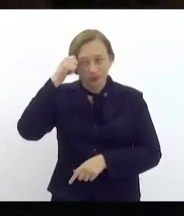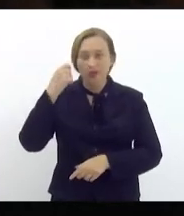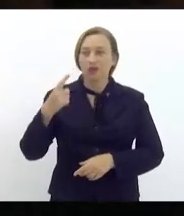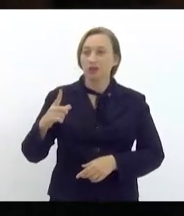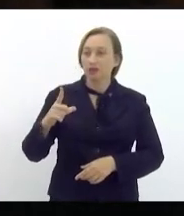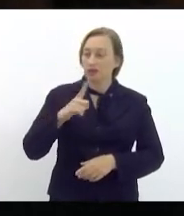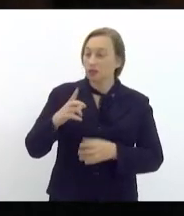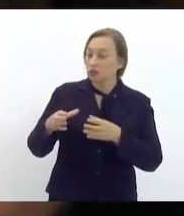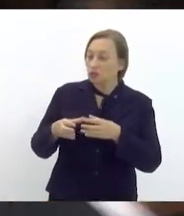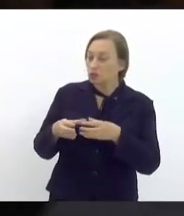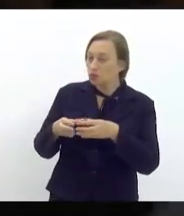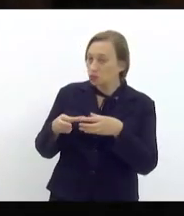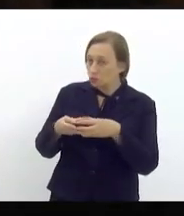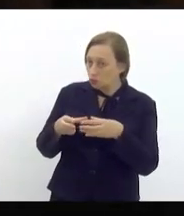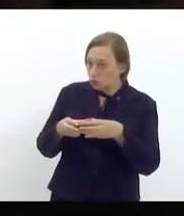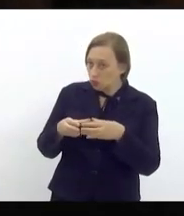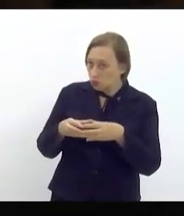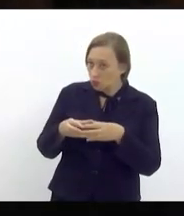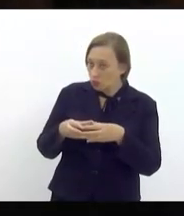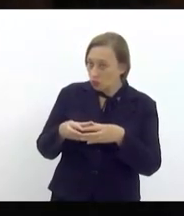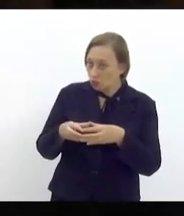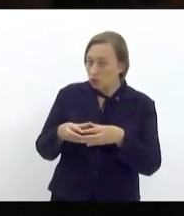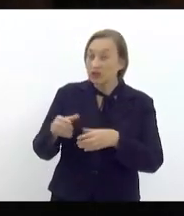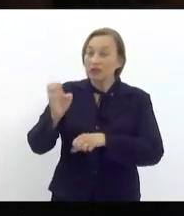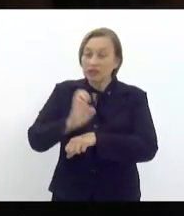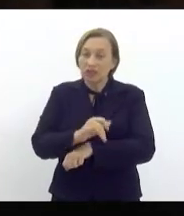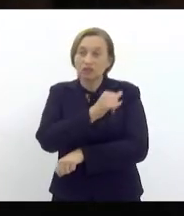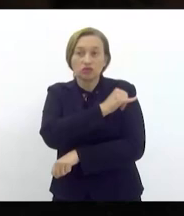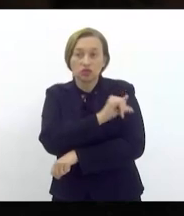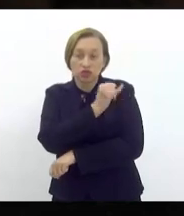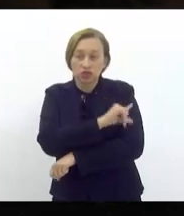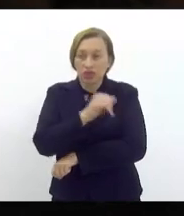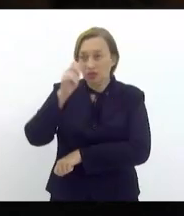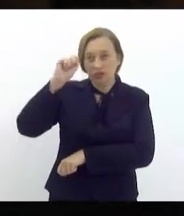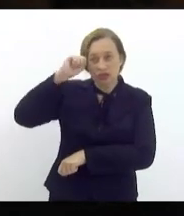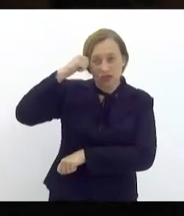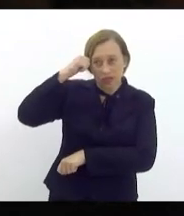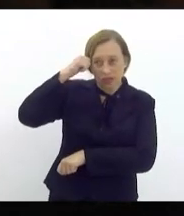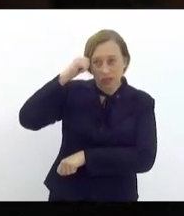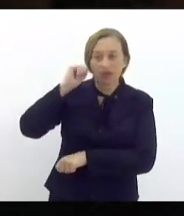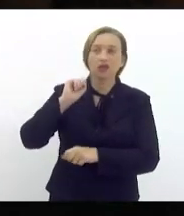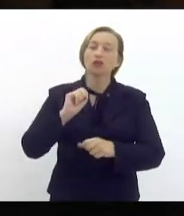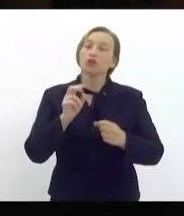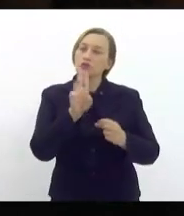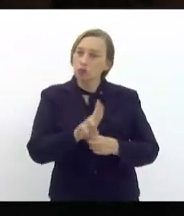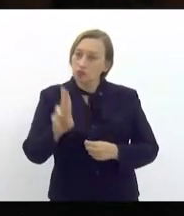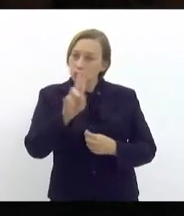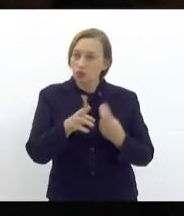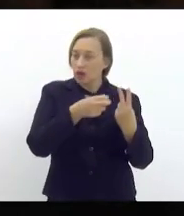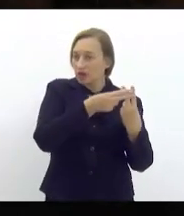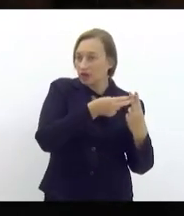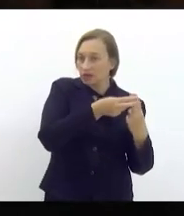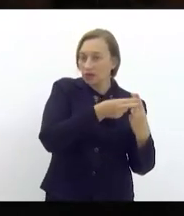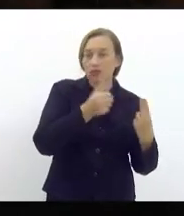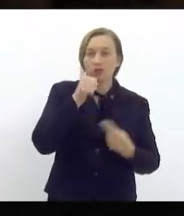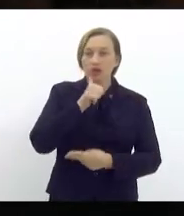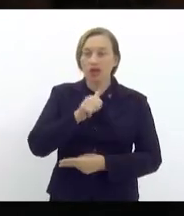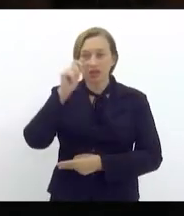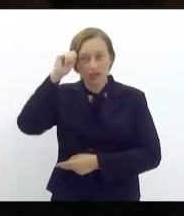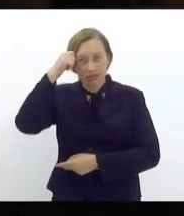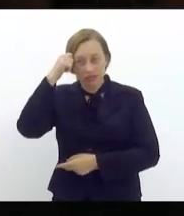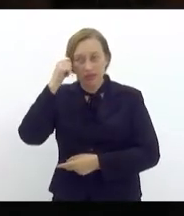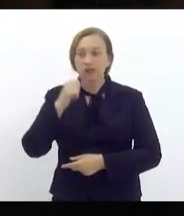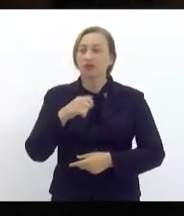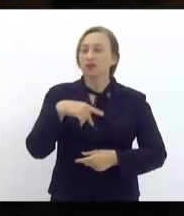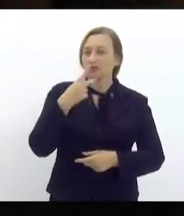somos a maioria dos usuários quando falamos da USUS a maioria dos usuários são mulheres negras quando falamos